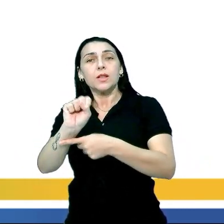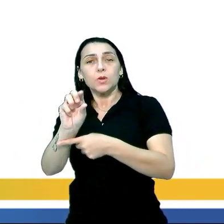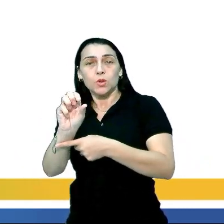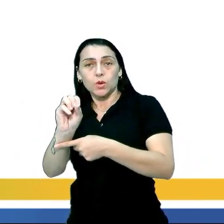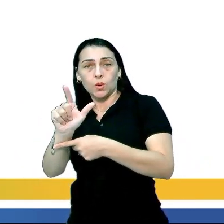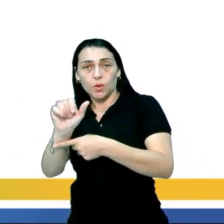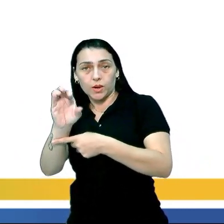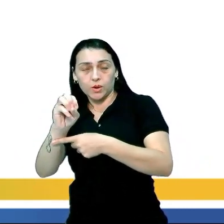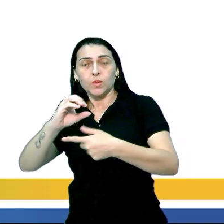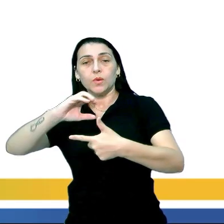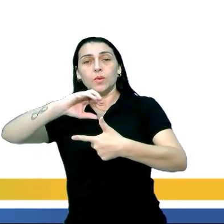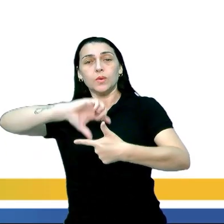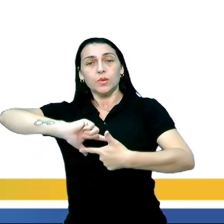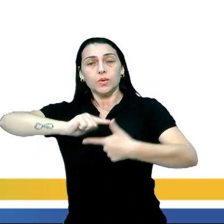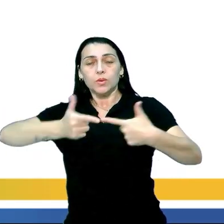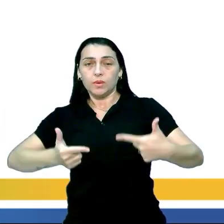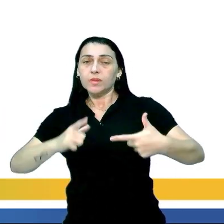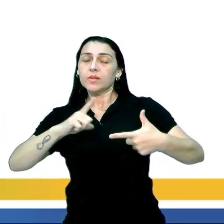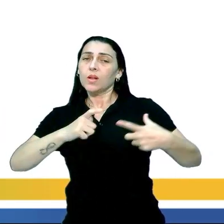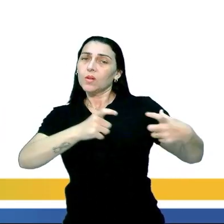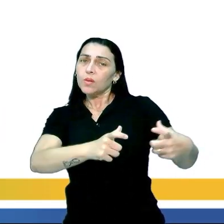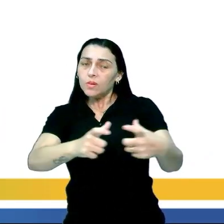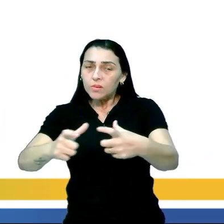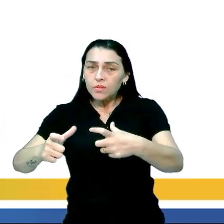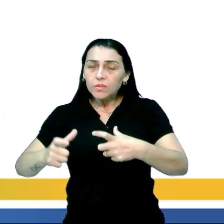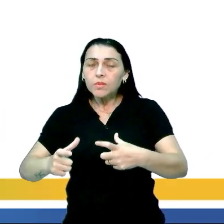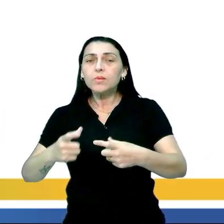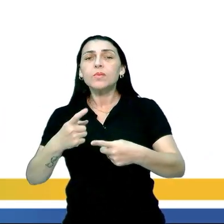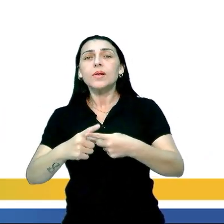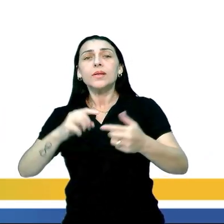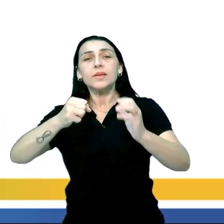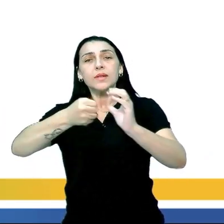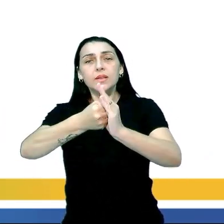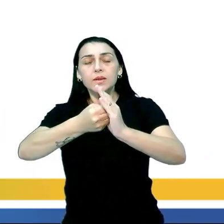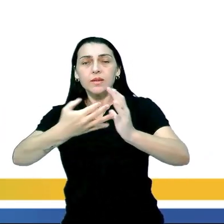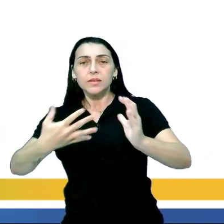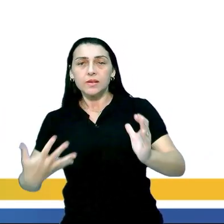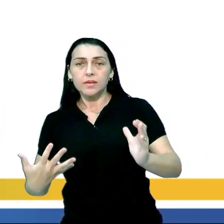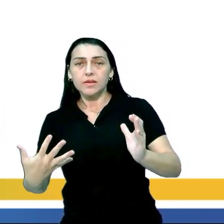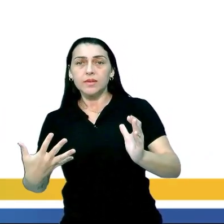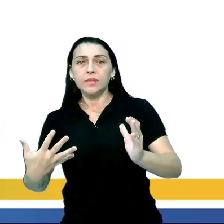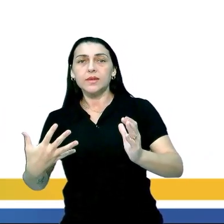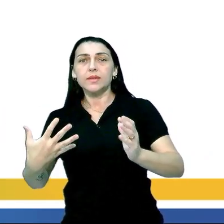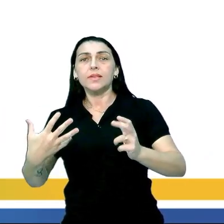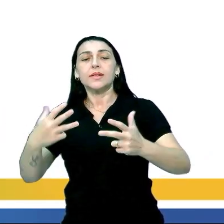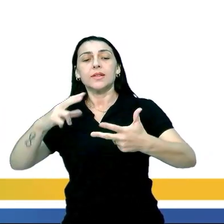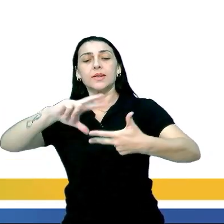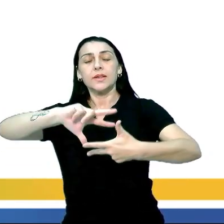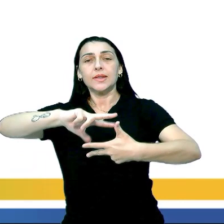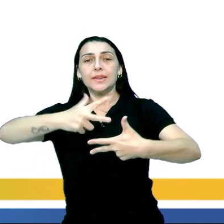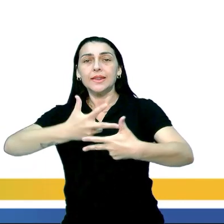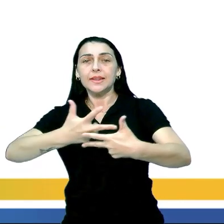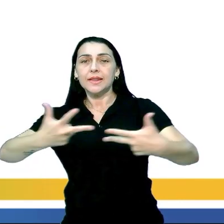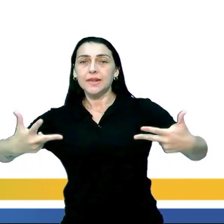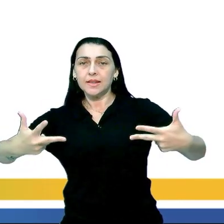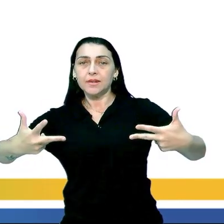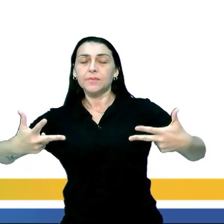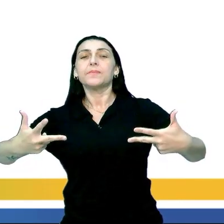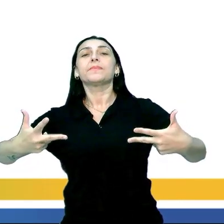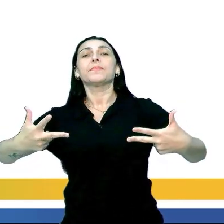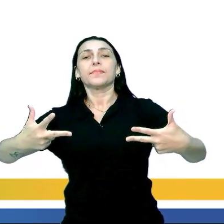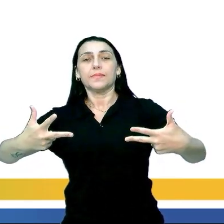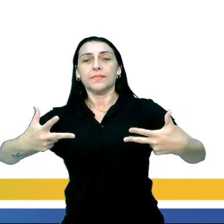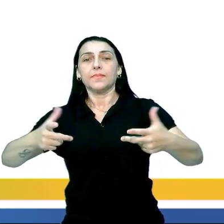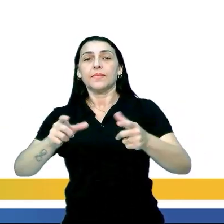geométricos, que ocupam lugar no espaço devido às suas características de tridimensionalidade.